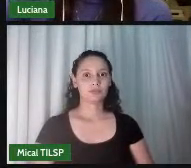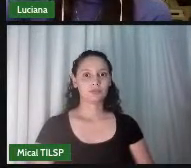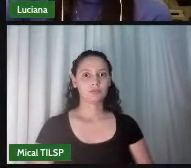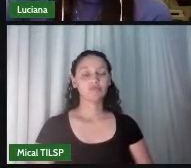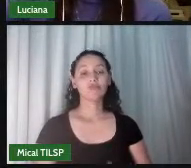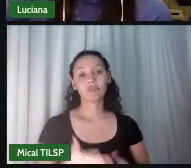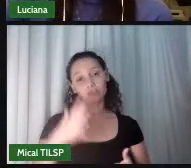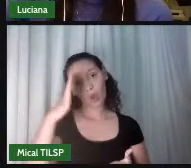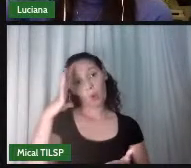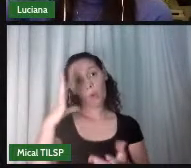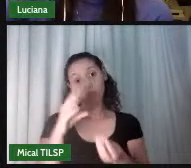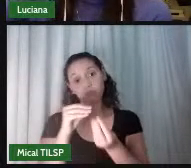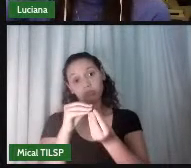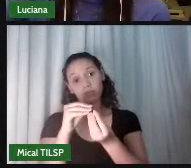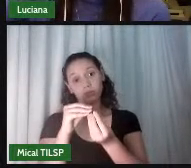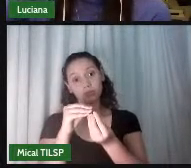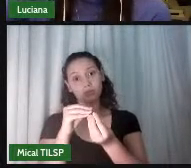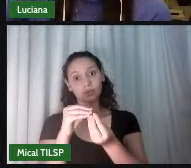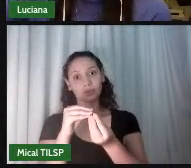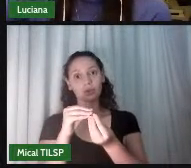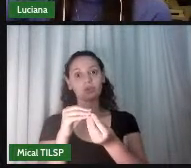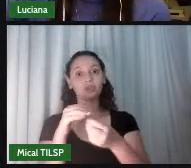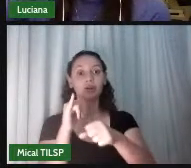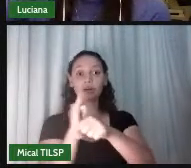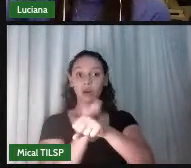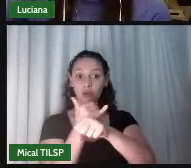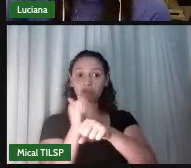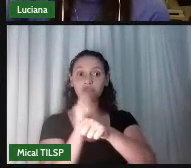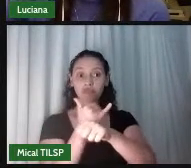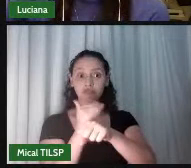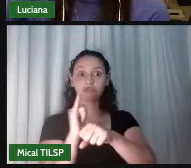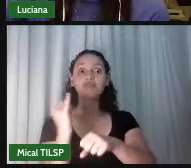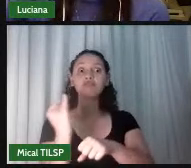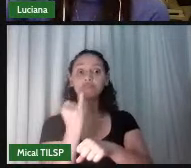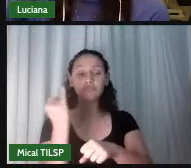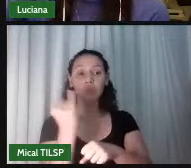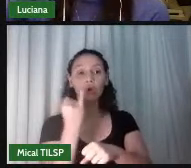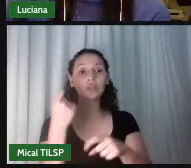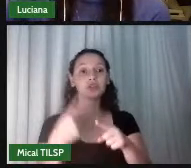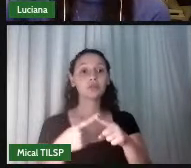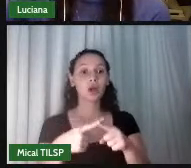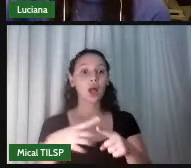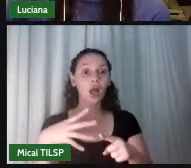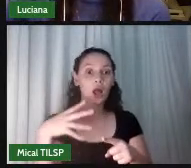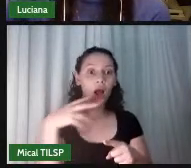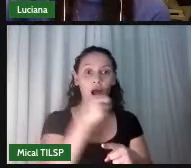Como conclusão, o método foi válido e reprodutivo, ele é rápido, barato e fácil.